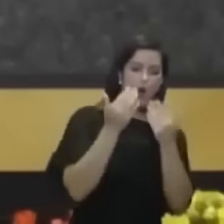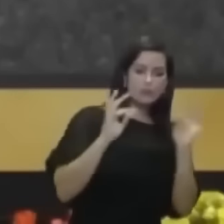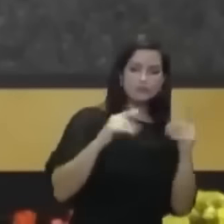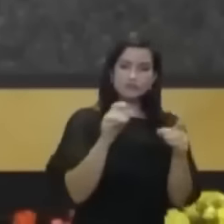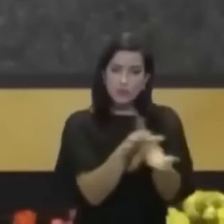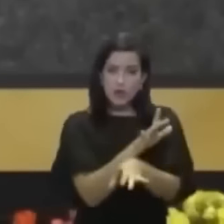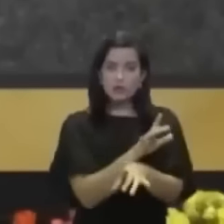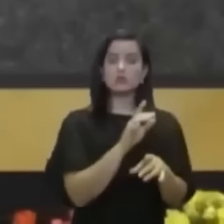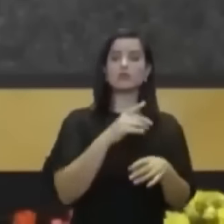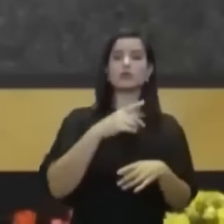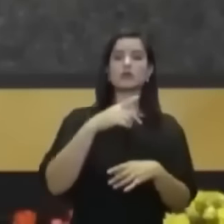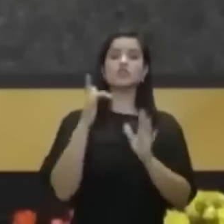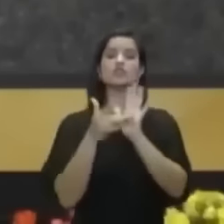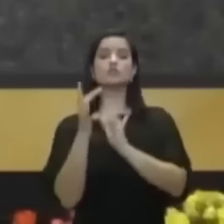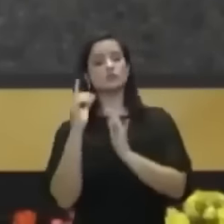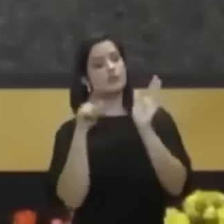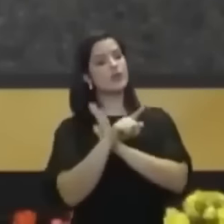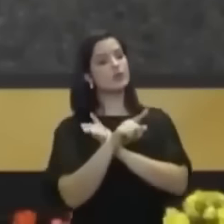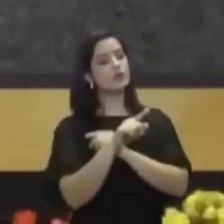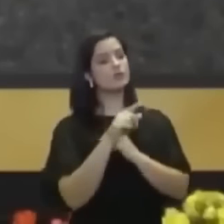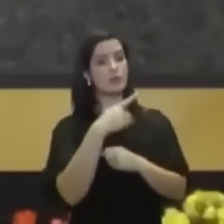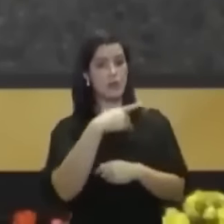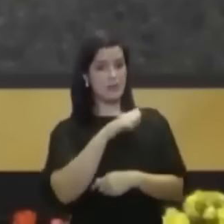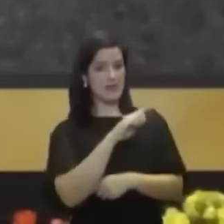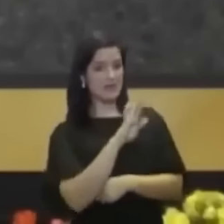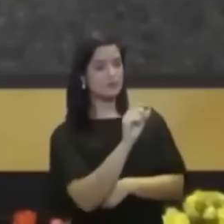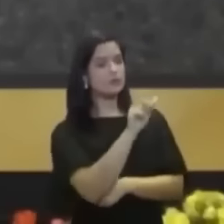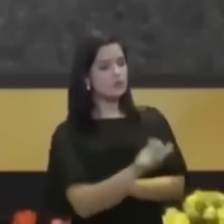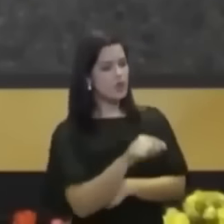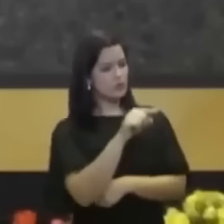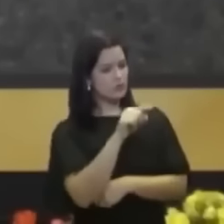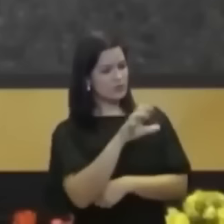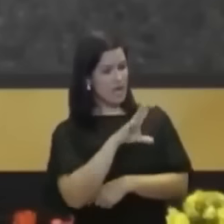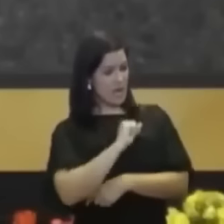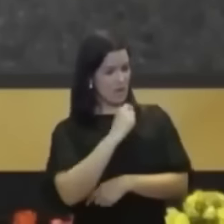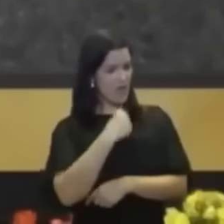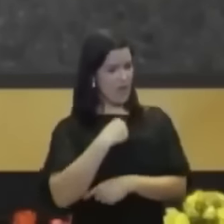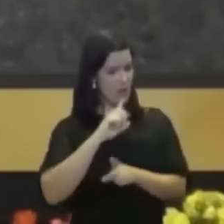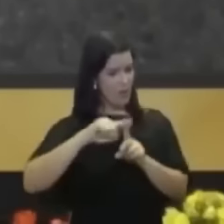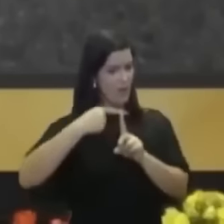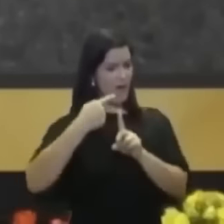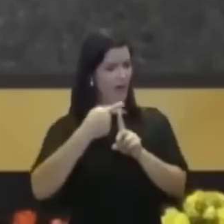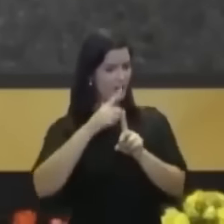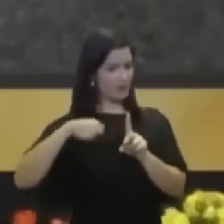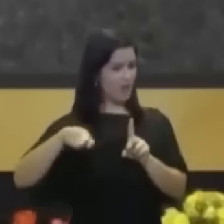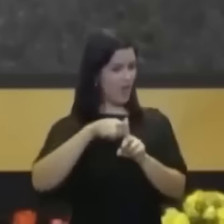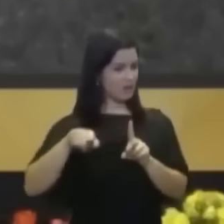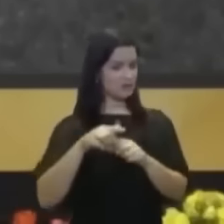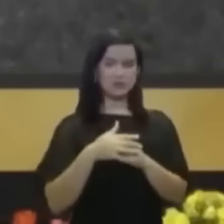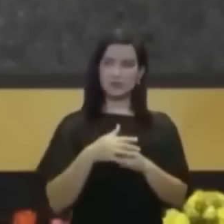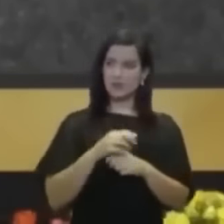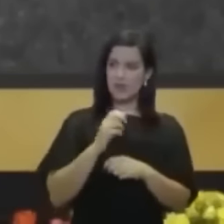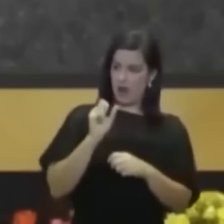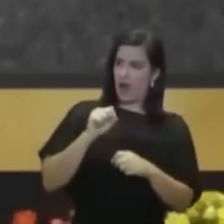a Simão Pedro: Simão, filho de João, amas-me mais do que estes outros? Ele